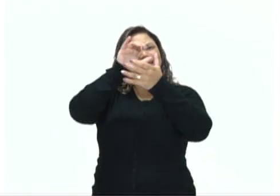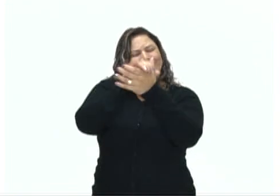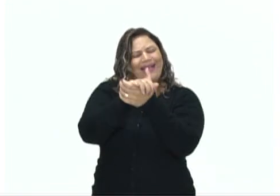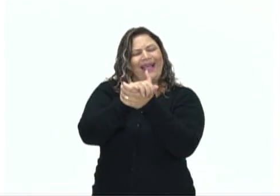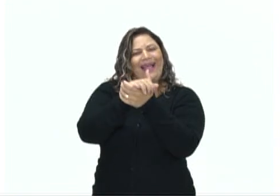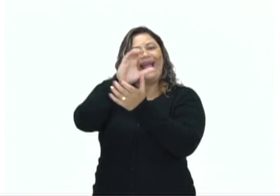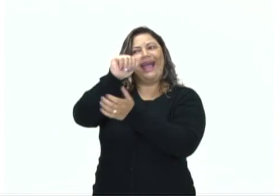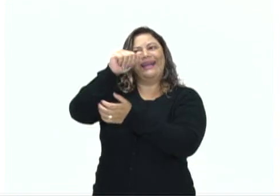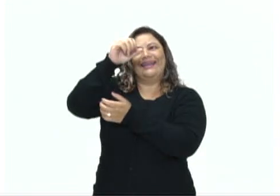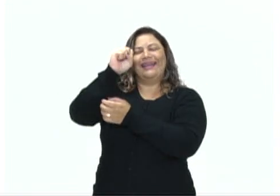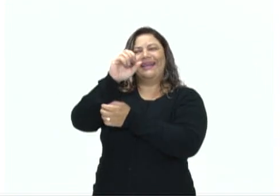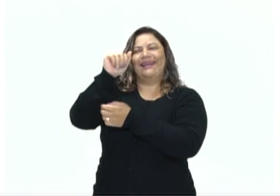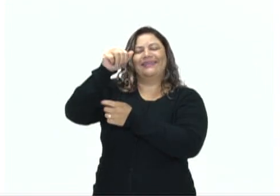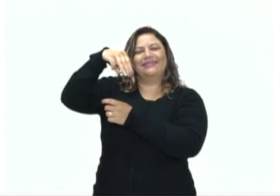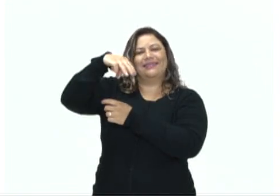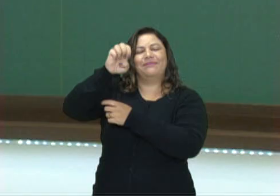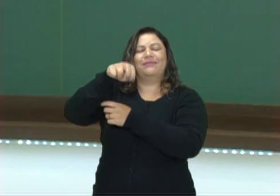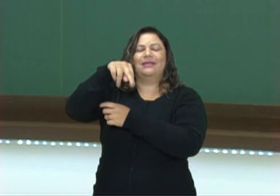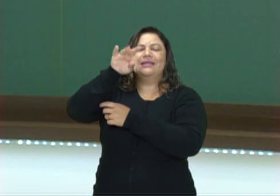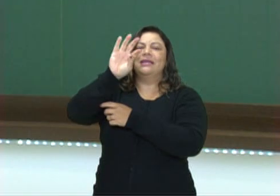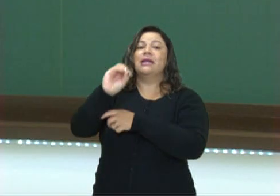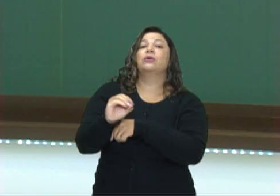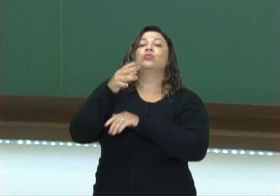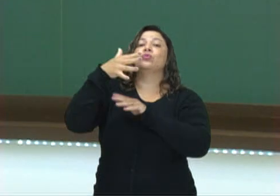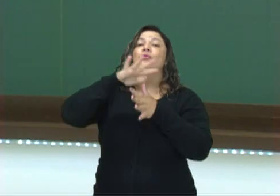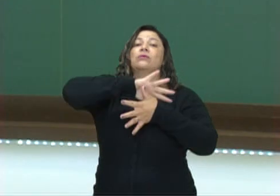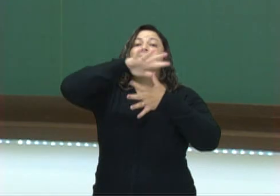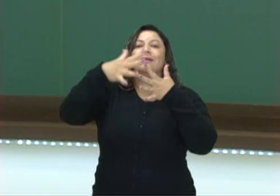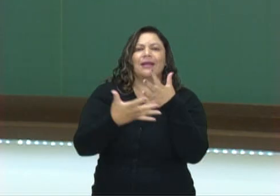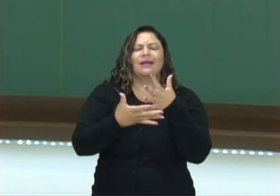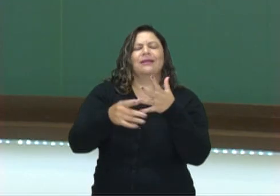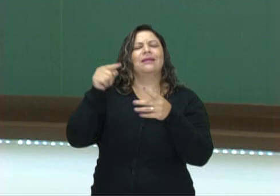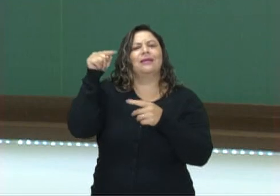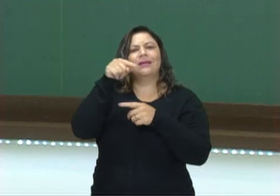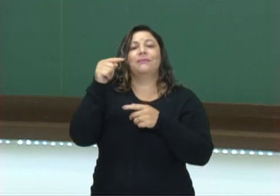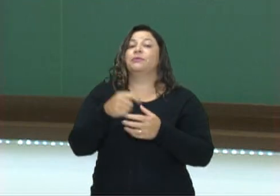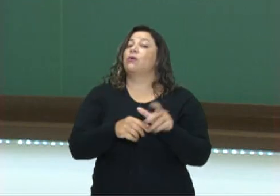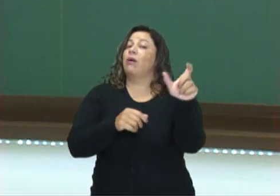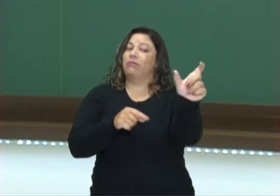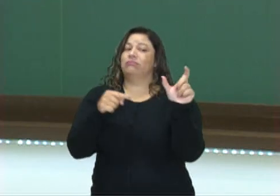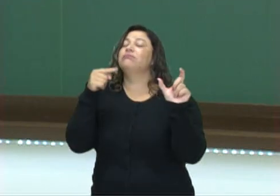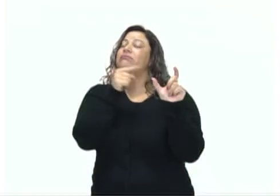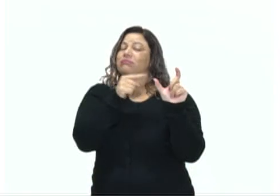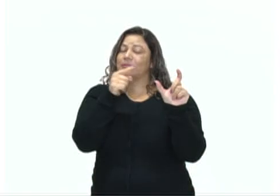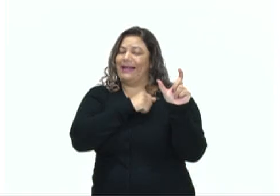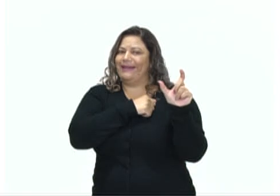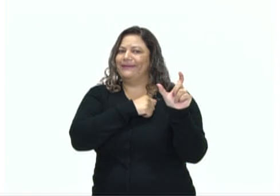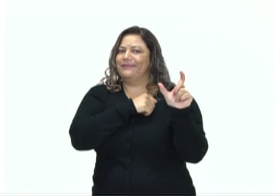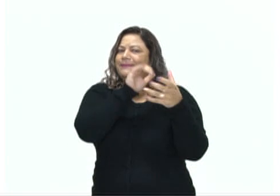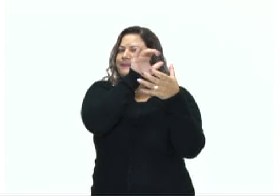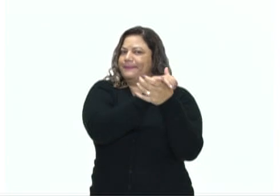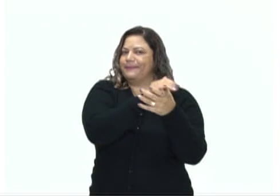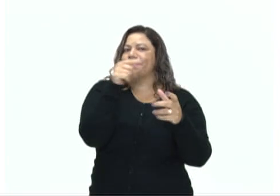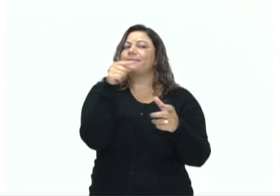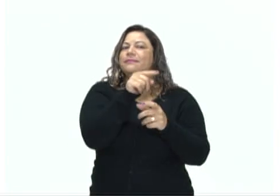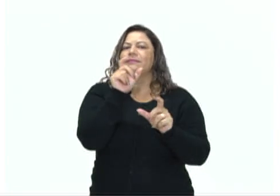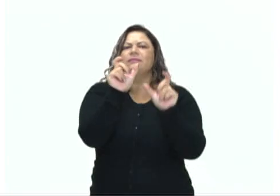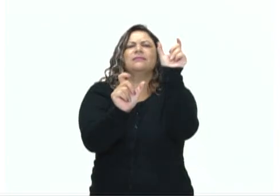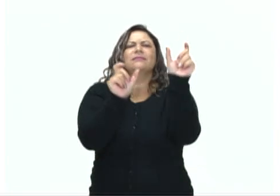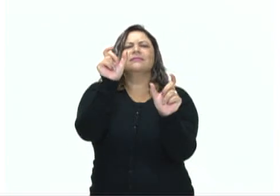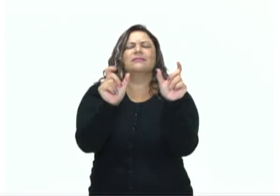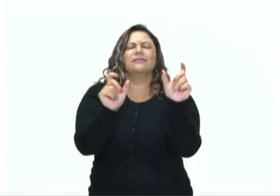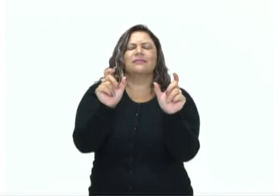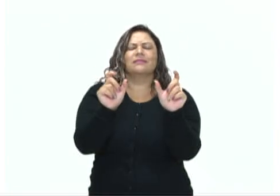palavra casamento em destaque. E a questão é bem sobre essa palavra, então preste atenção. Quais palavras são usadas